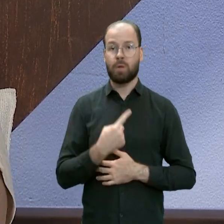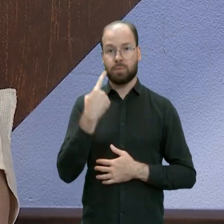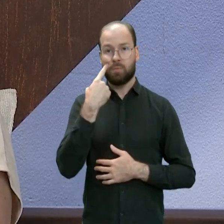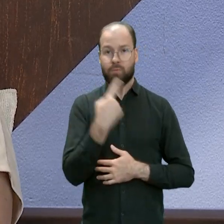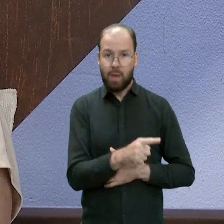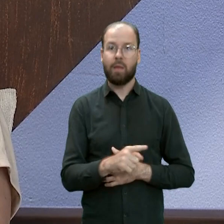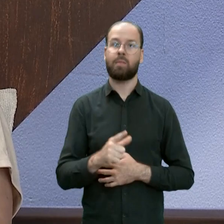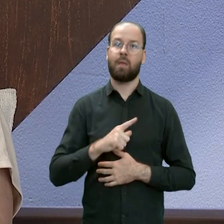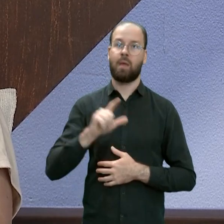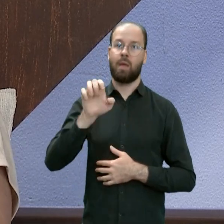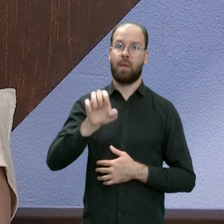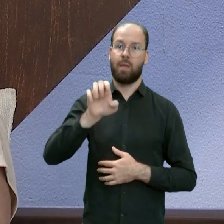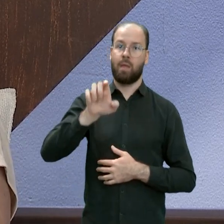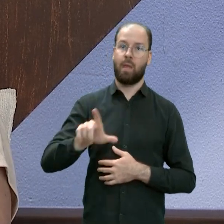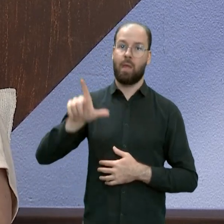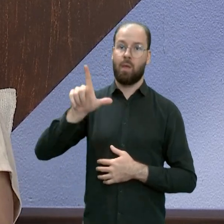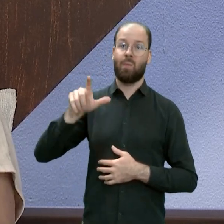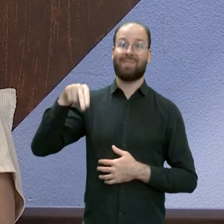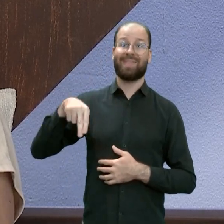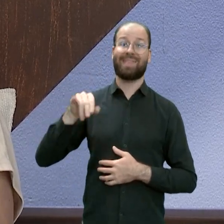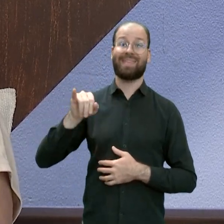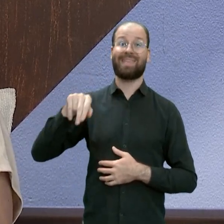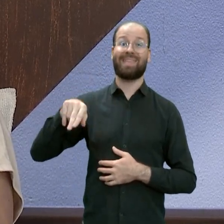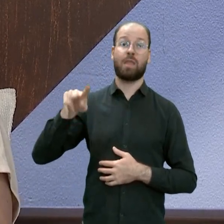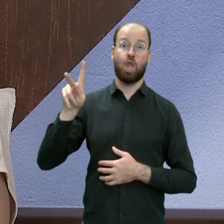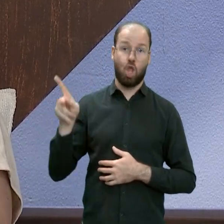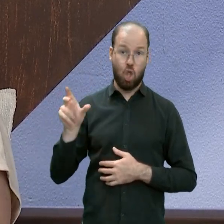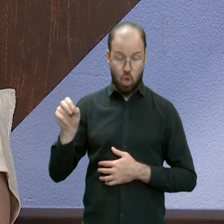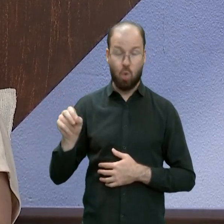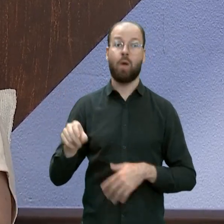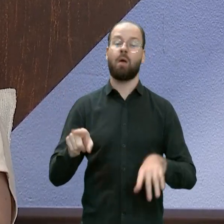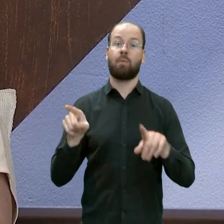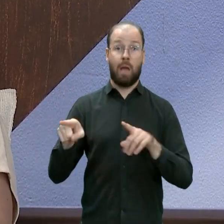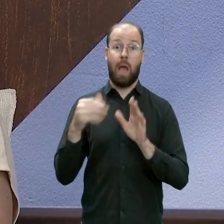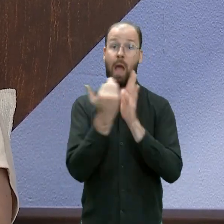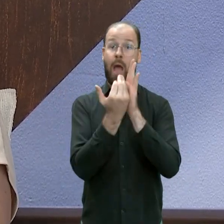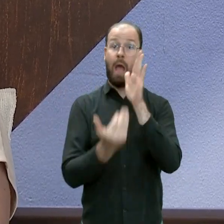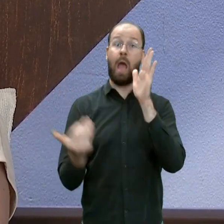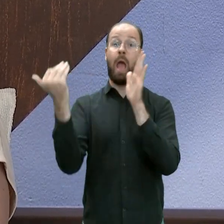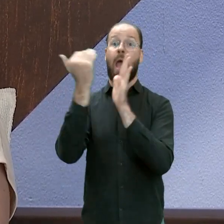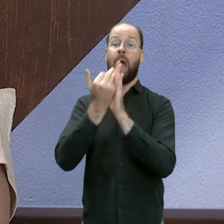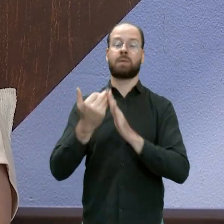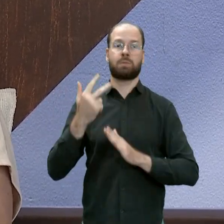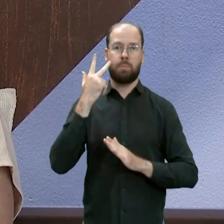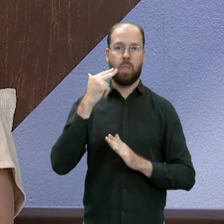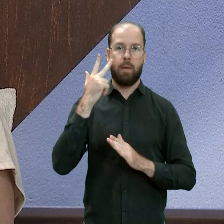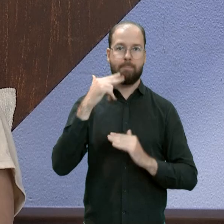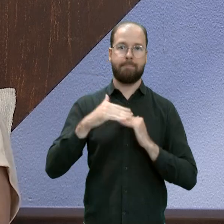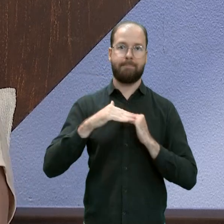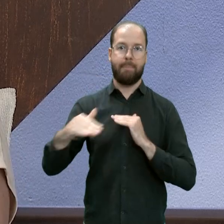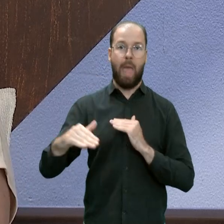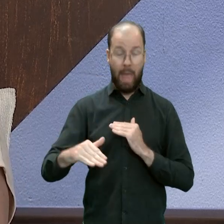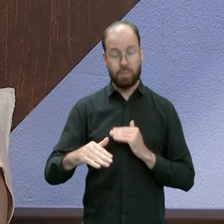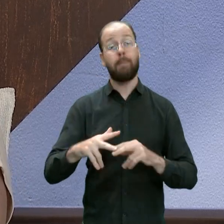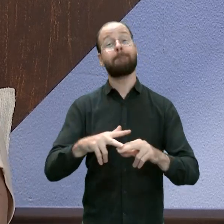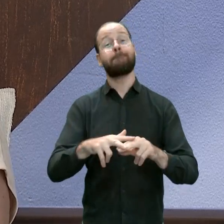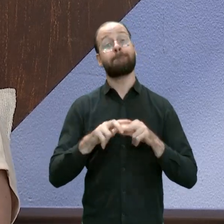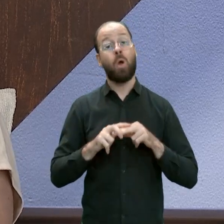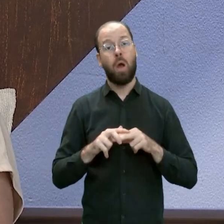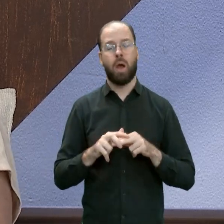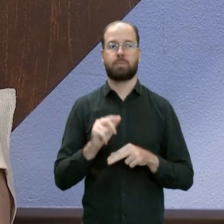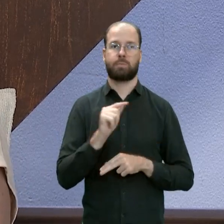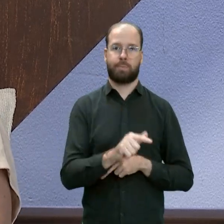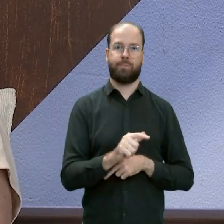a gente tem, e ele está muito acima da média devido a justamente esses